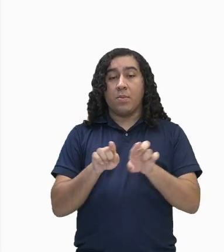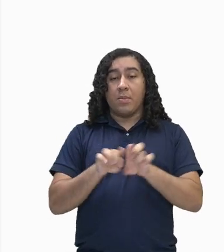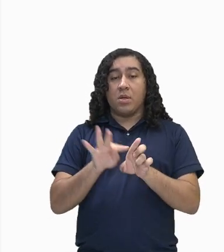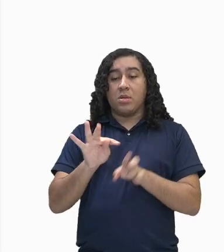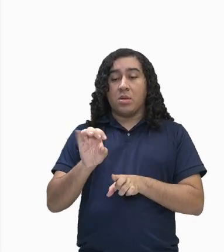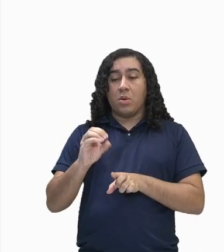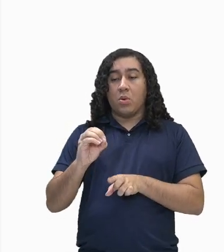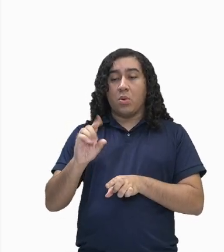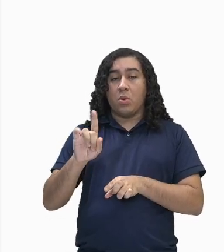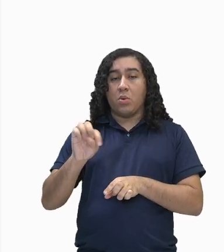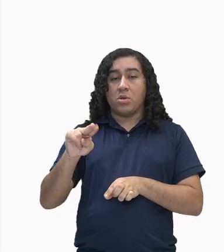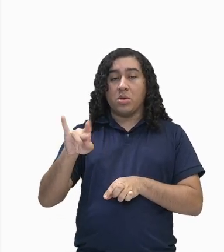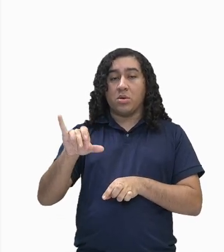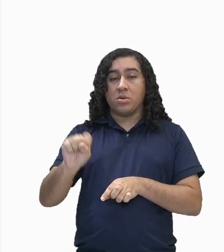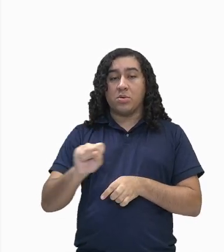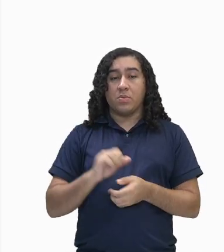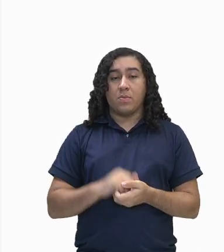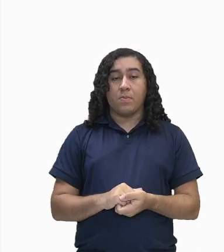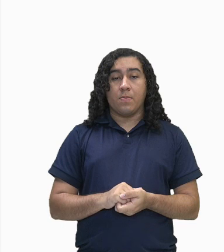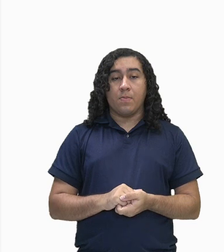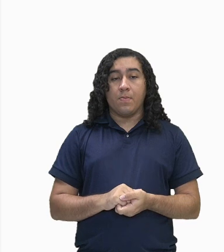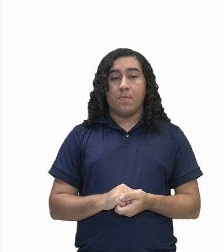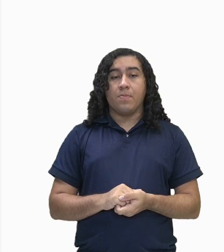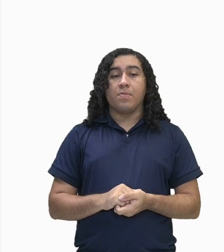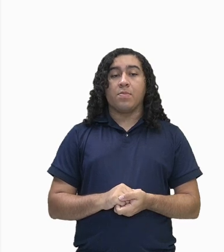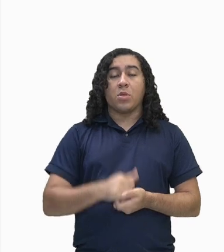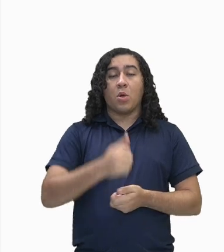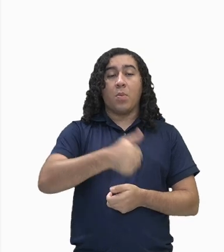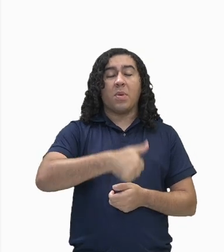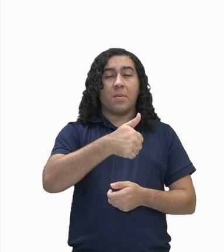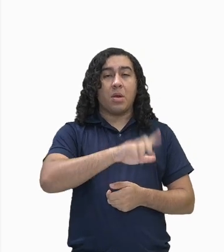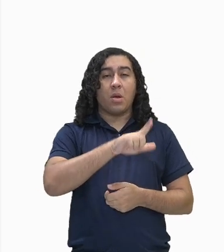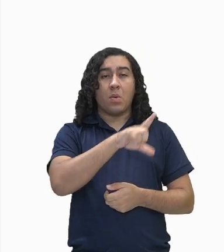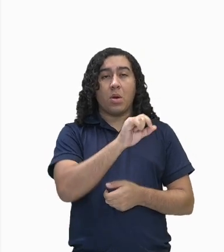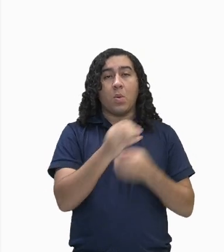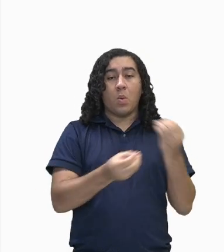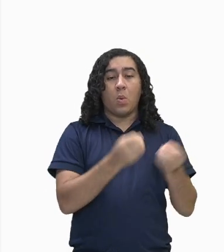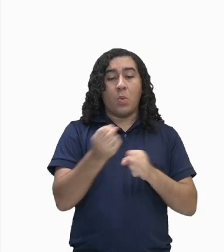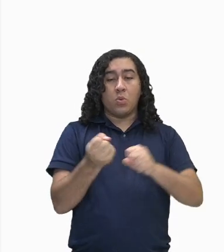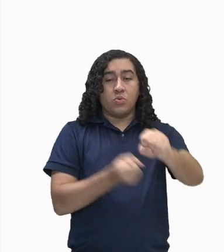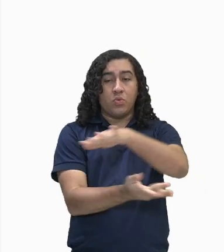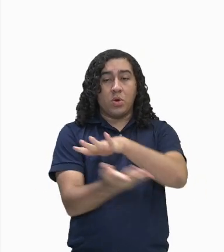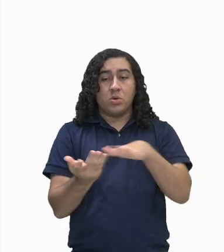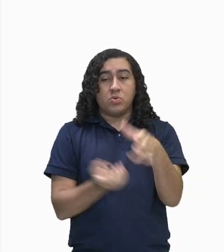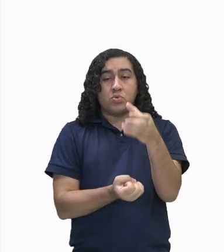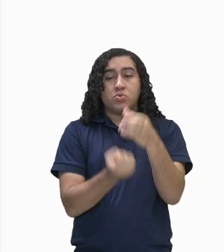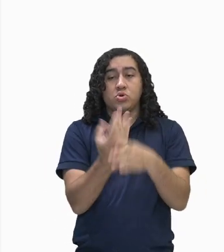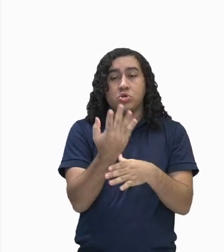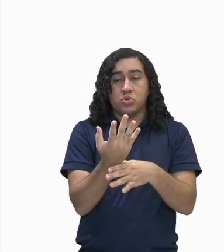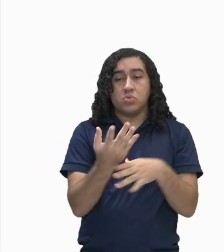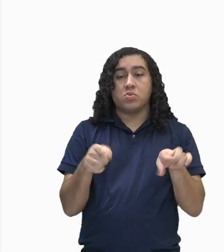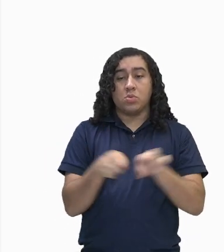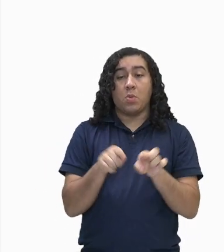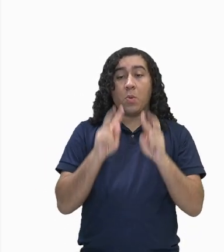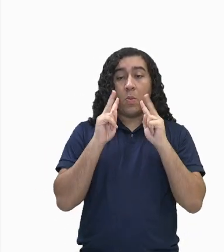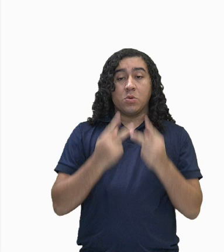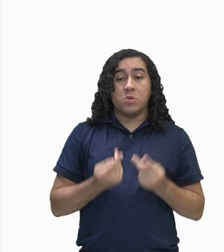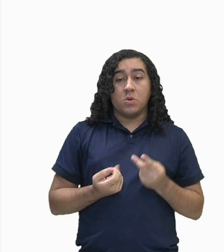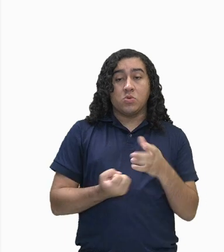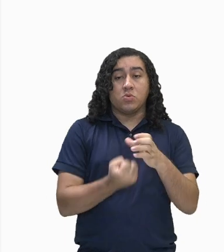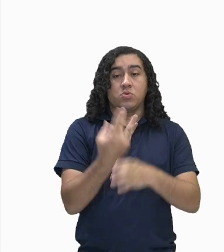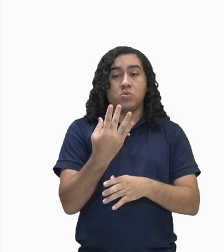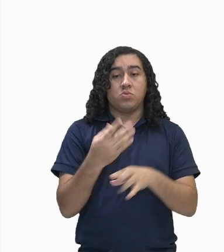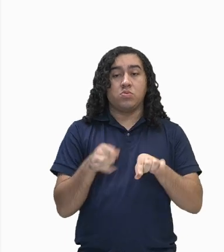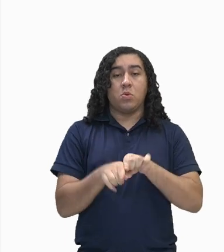Os mitos de origem eles vão contar a origem do universo, do mundo, da humanidade, dos povos,